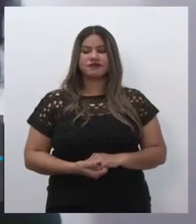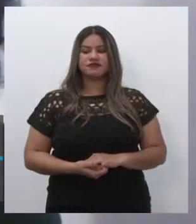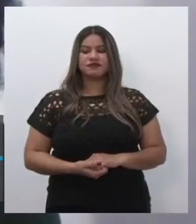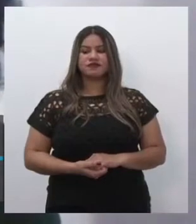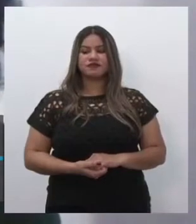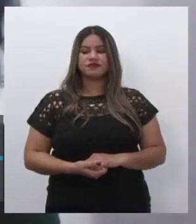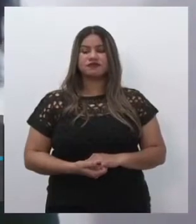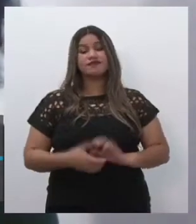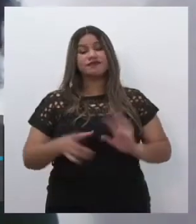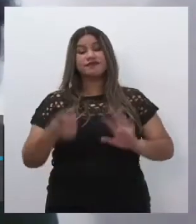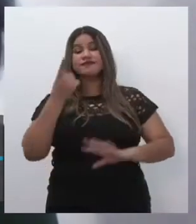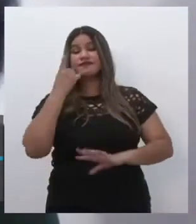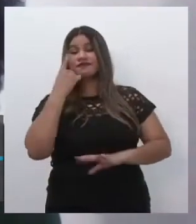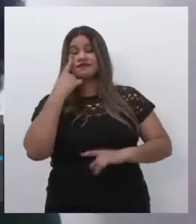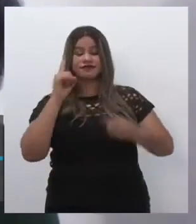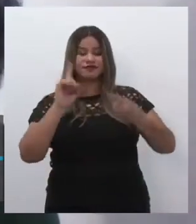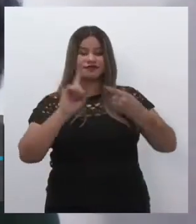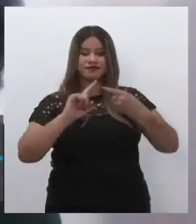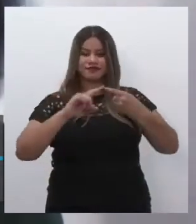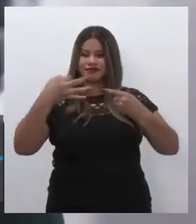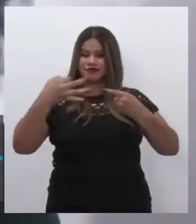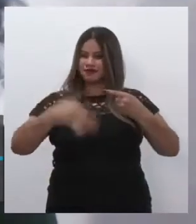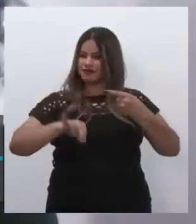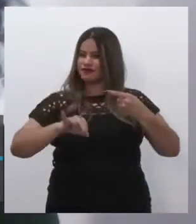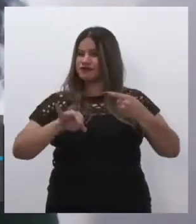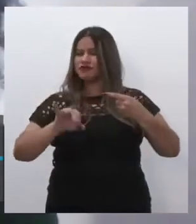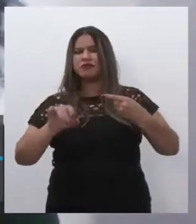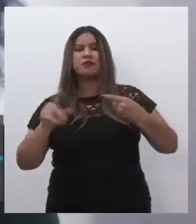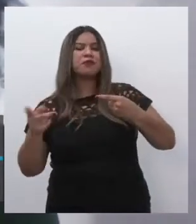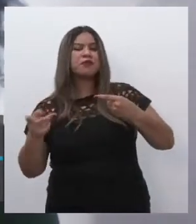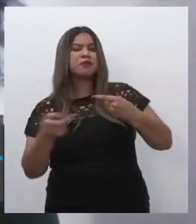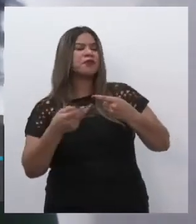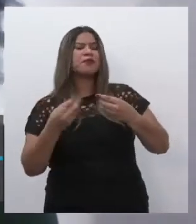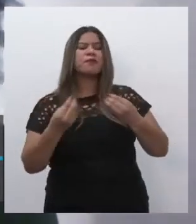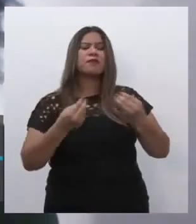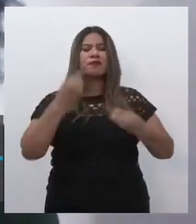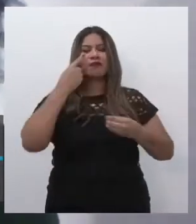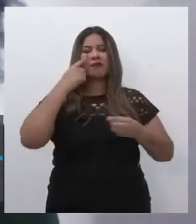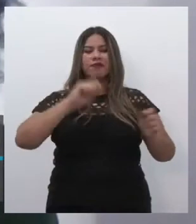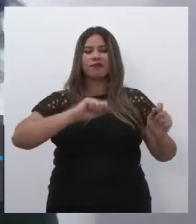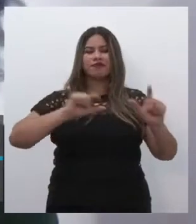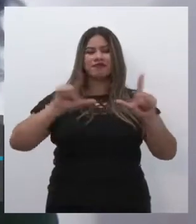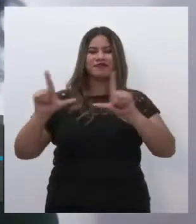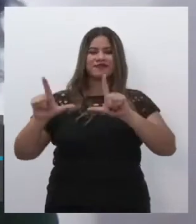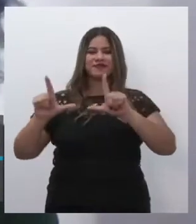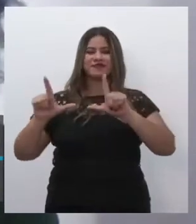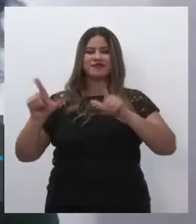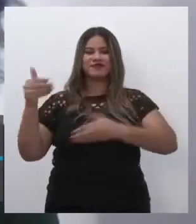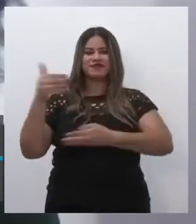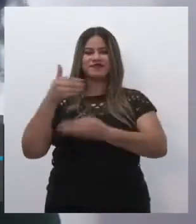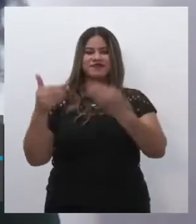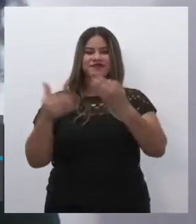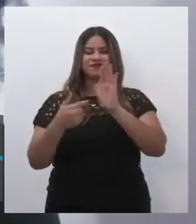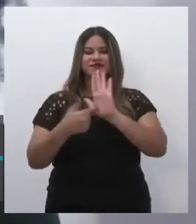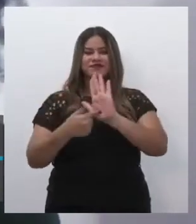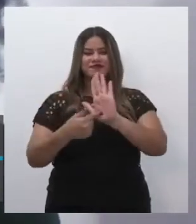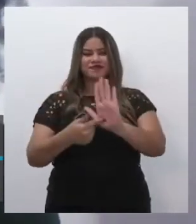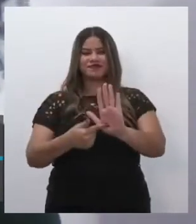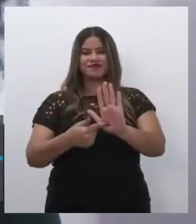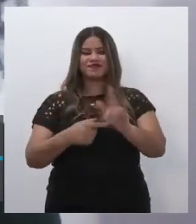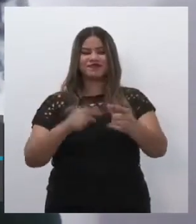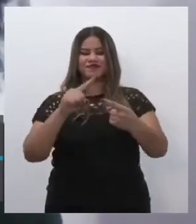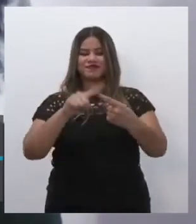Então, vamos conferir a primeira, né? Então, passa, por favor, o slide para a gente apresentar as duas primeiras, as